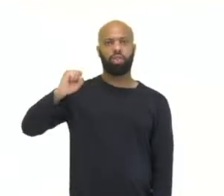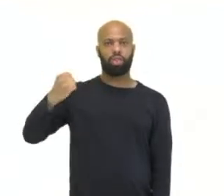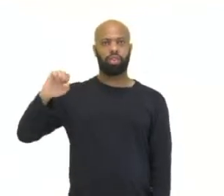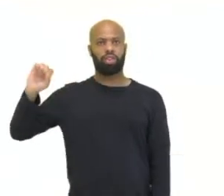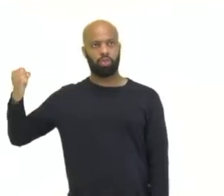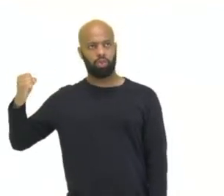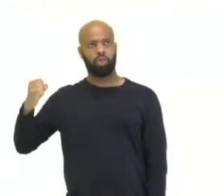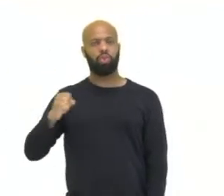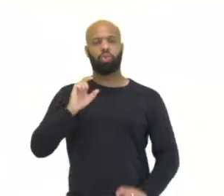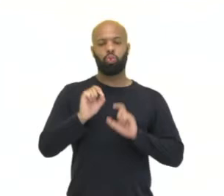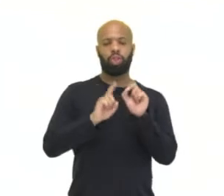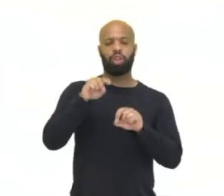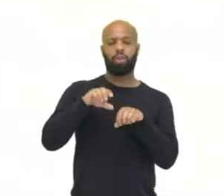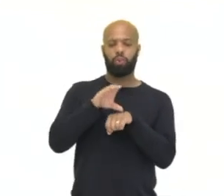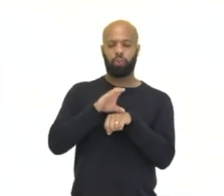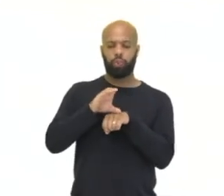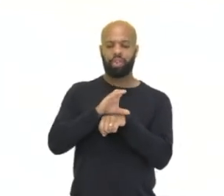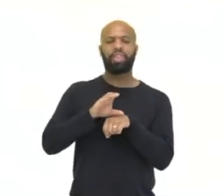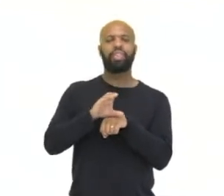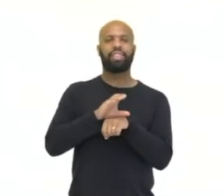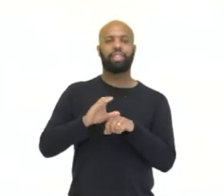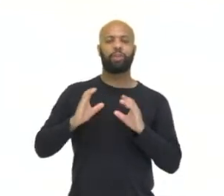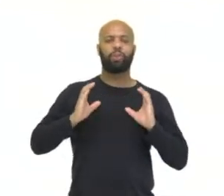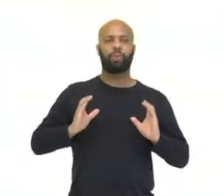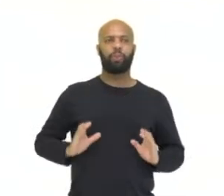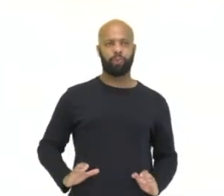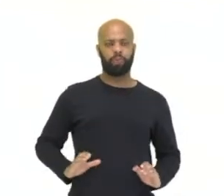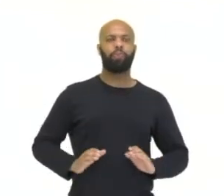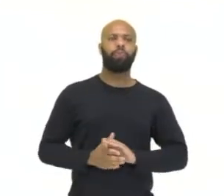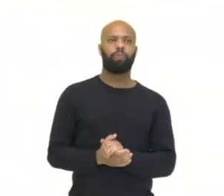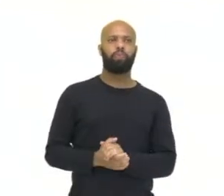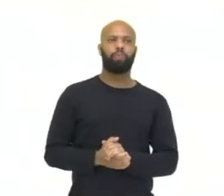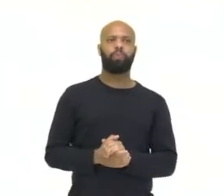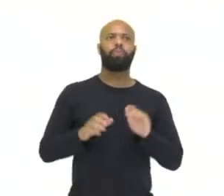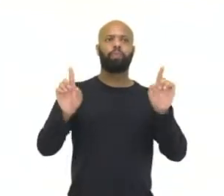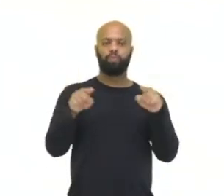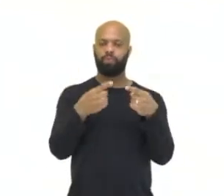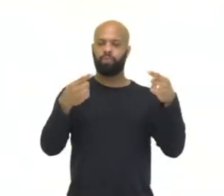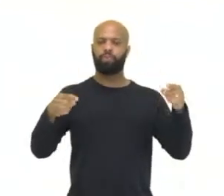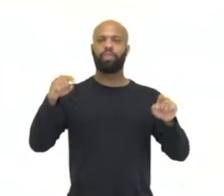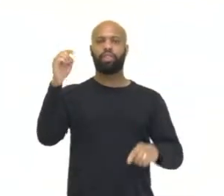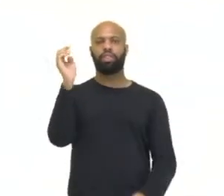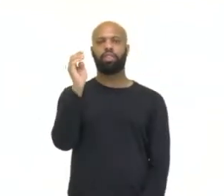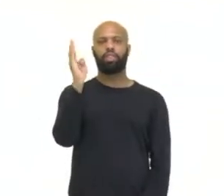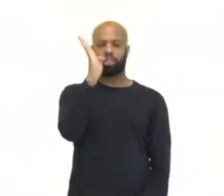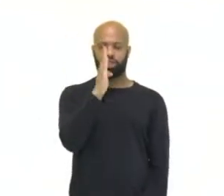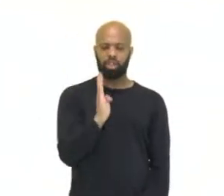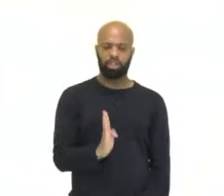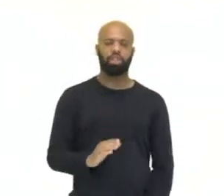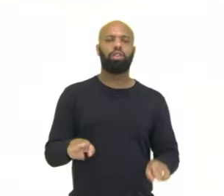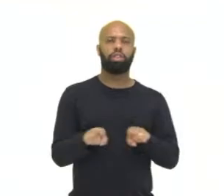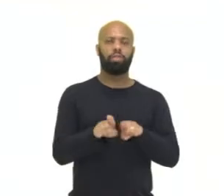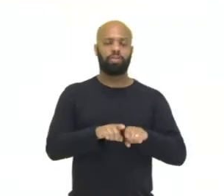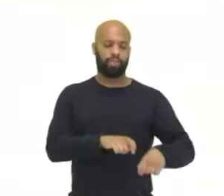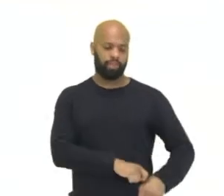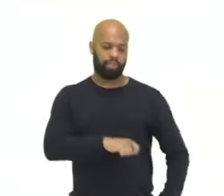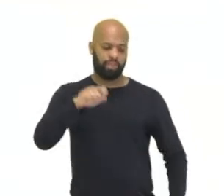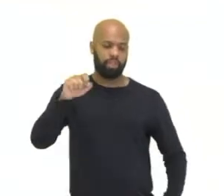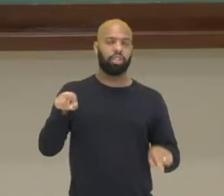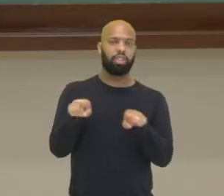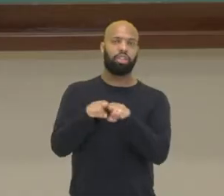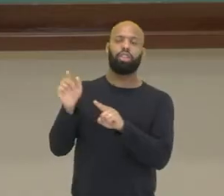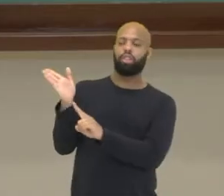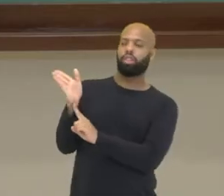1988, conhecida como Constituição Cidadã, né? Os hinos nacional, independência e da bandeira, né?